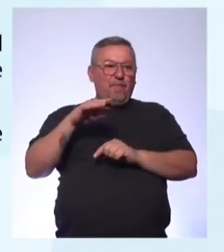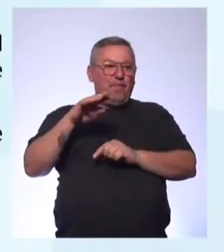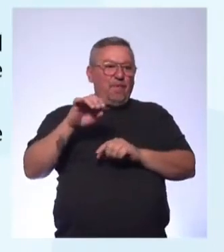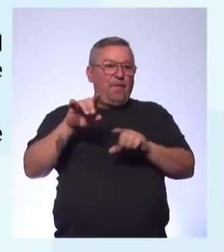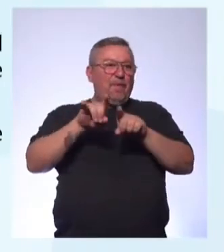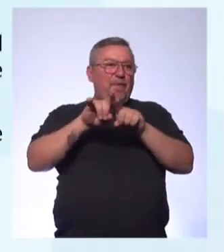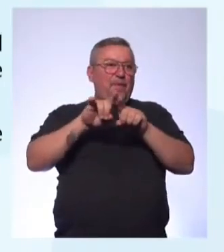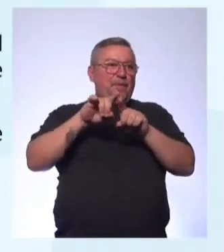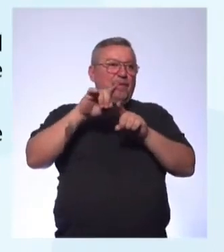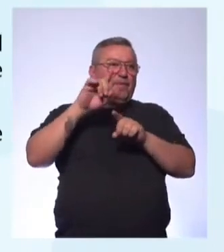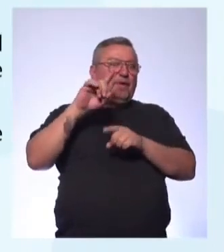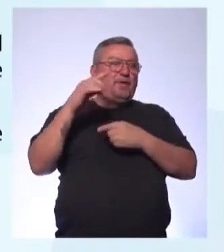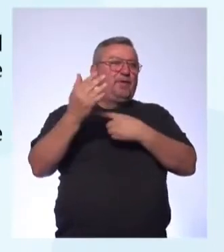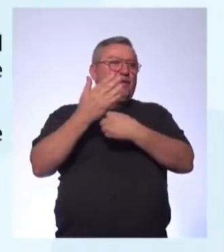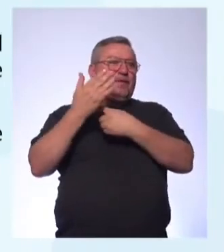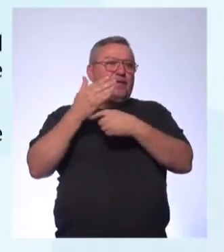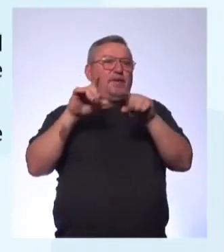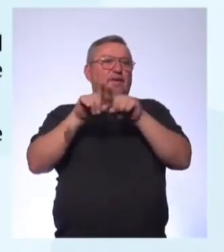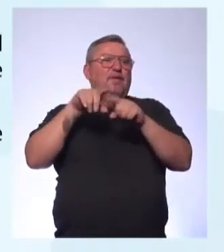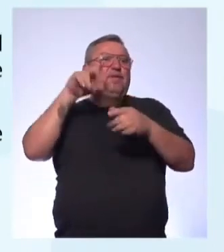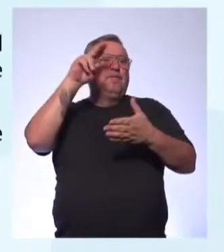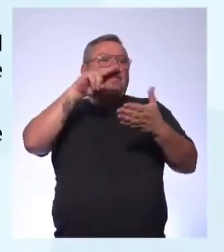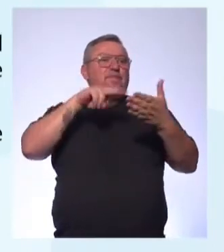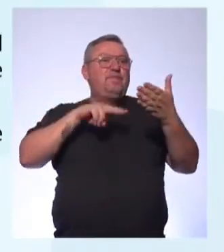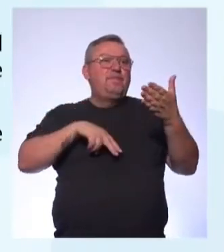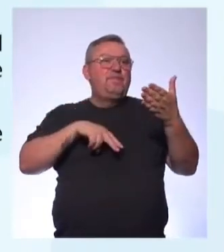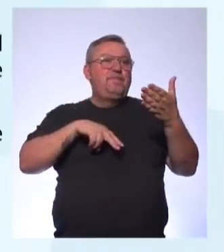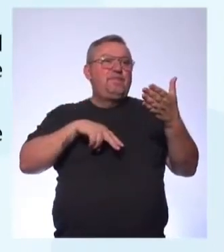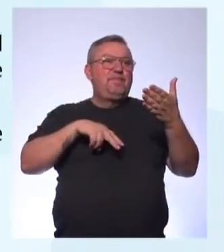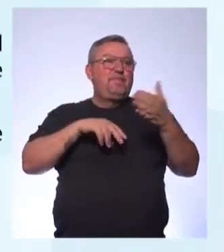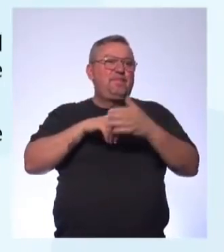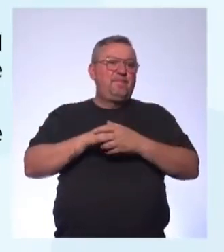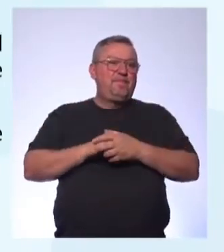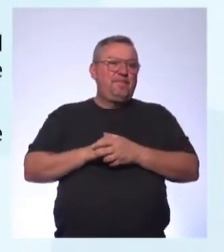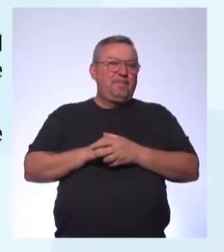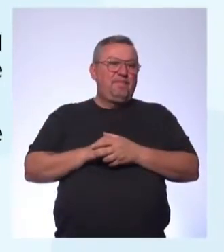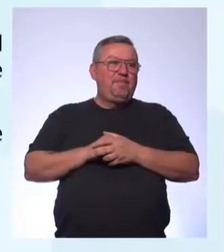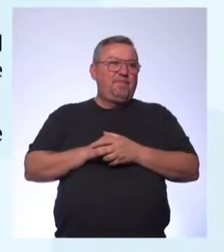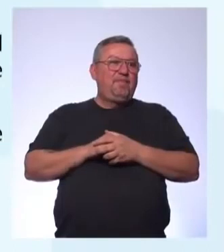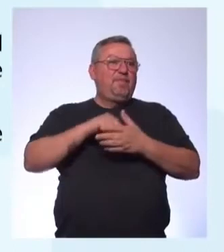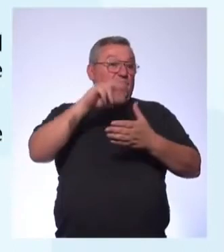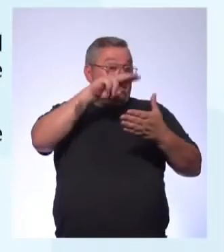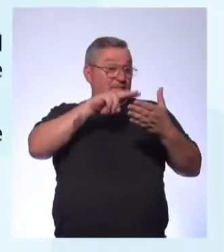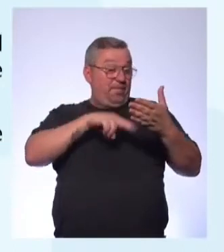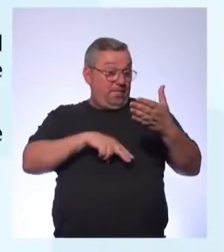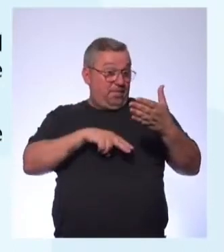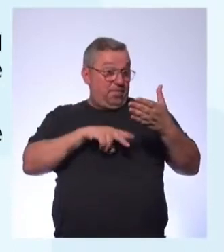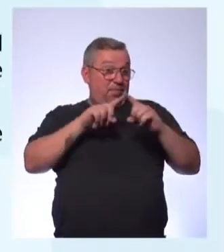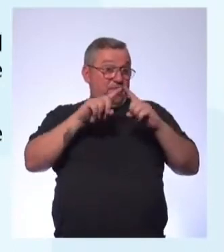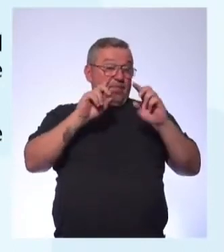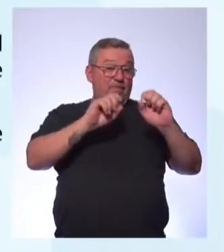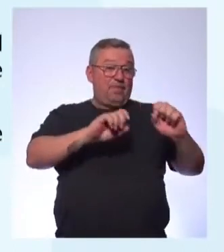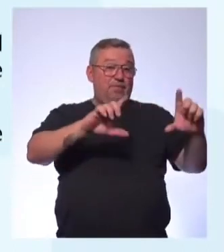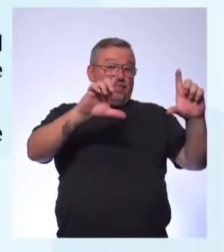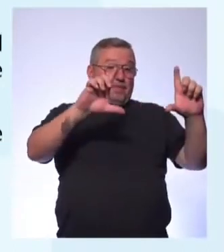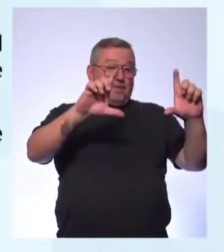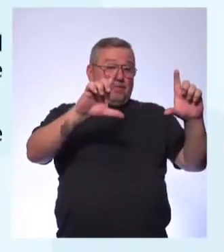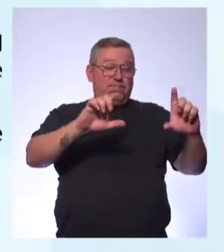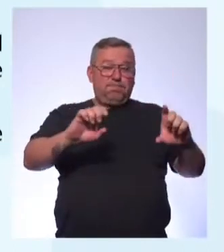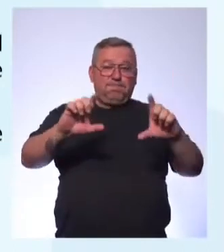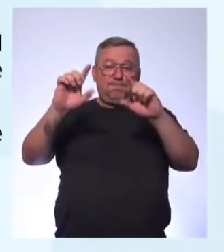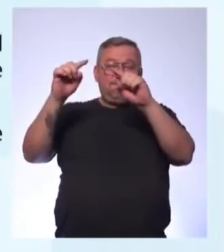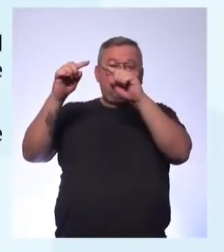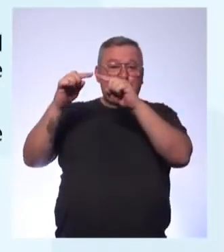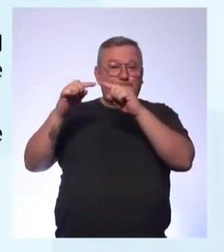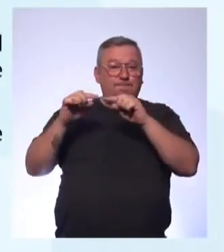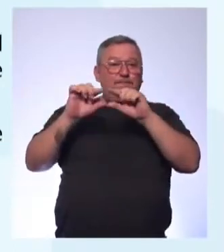tá? Que é para nos ajudar na leitura. Essa é a primeira leitura do texto, é o skimming, a leitura da imagem, relacionar a